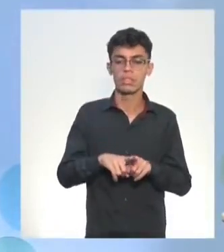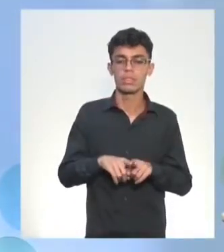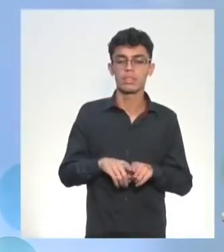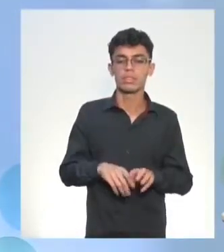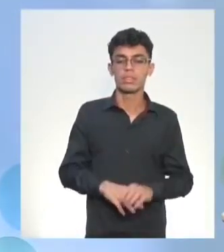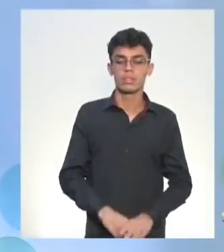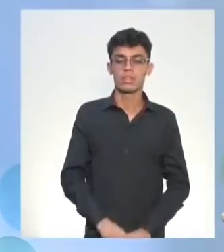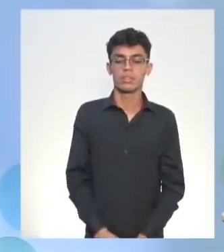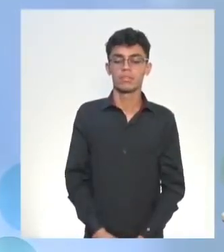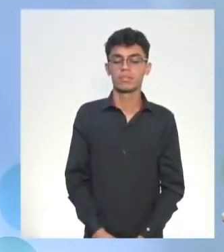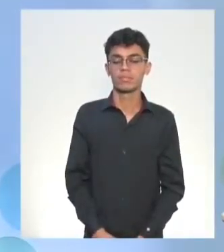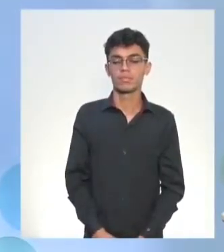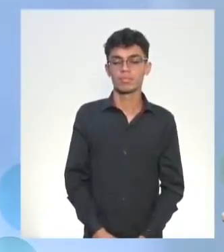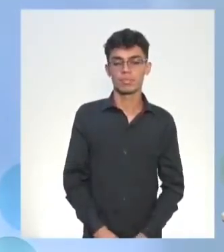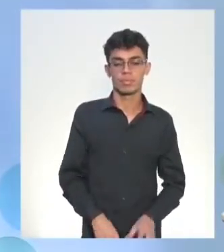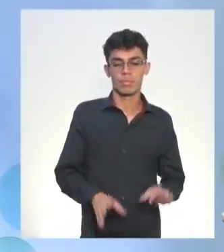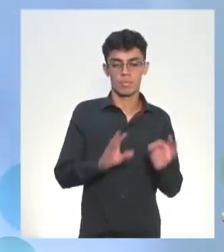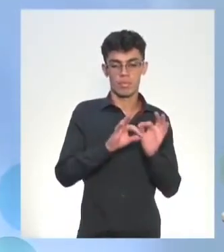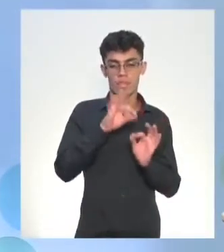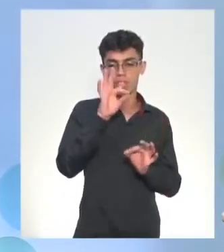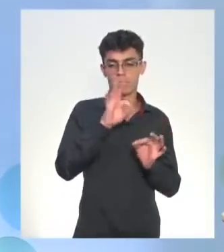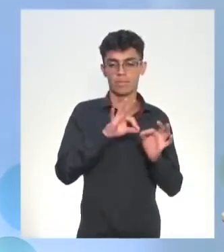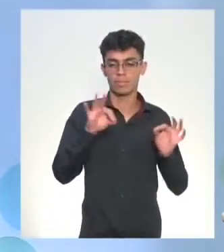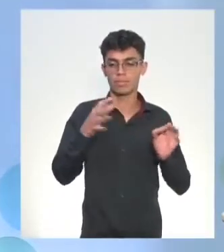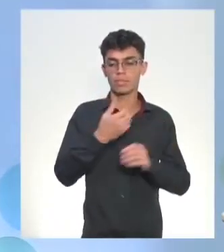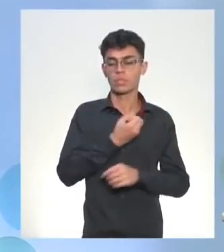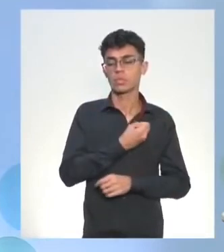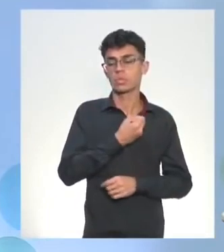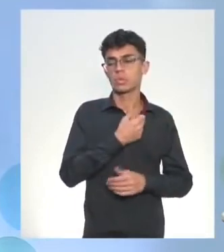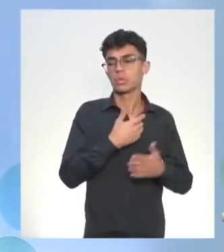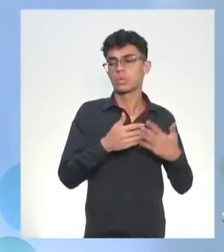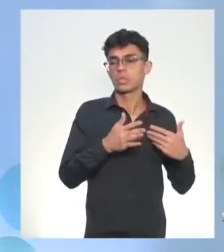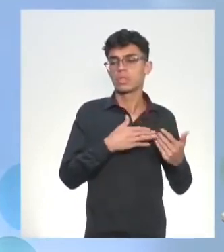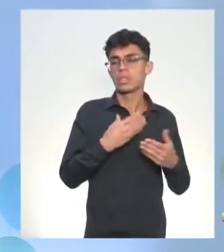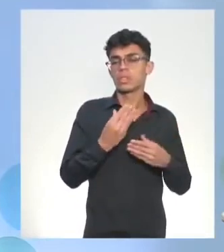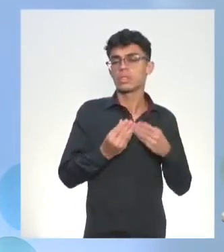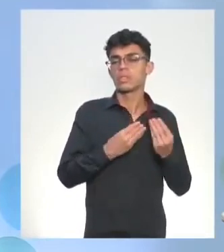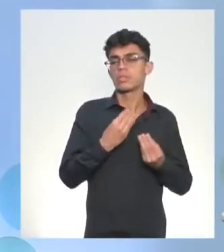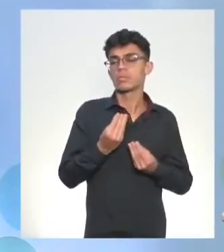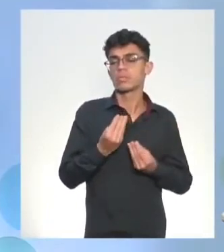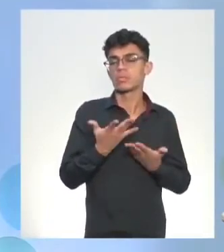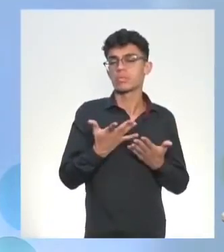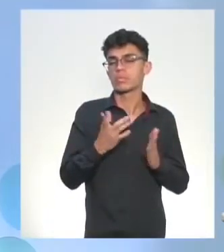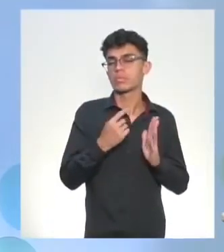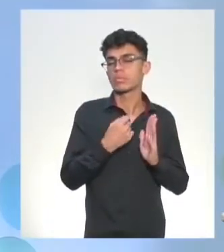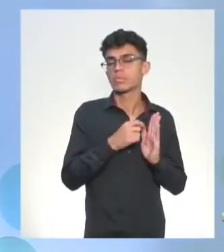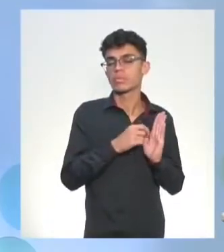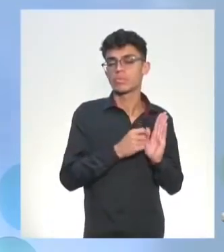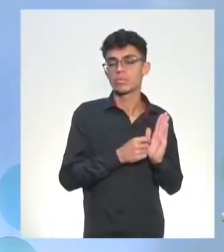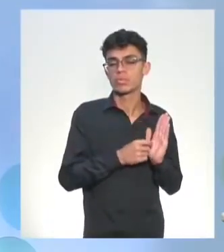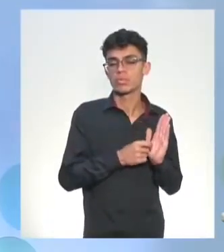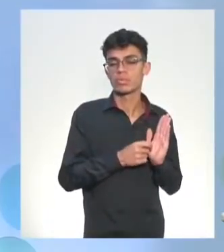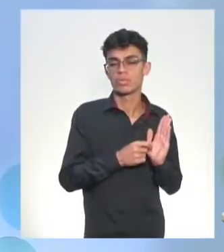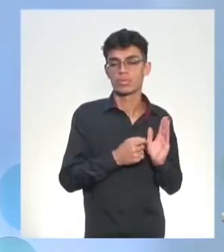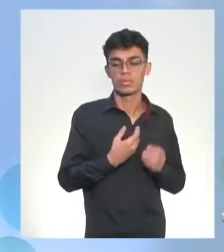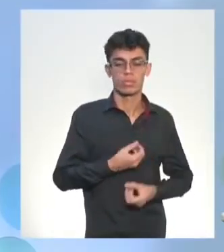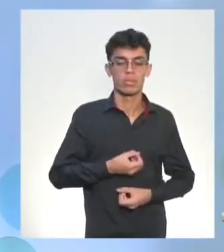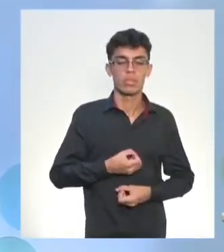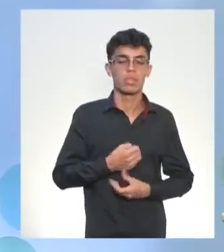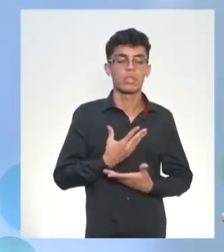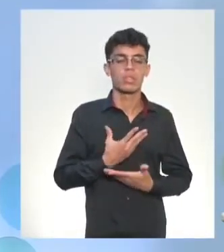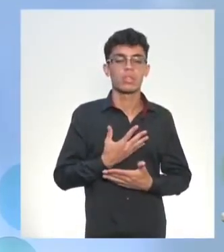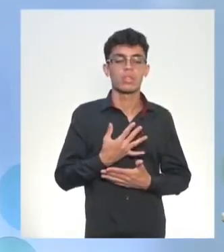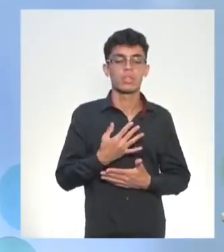lado, né, o comprimento e a largura, for um número qualquer? Como eu posso, então, escrever uma